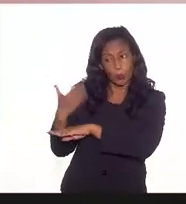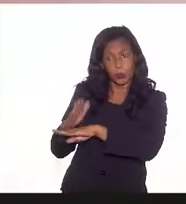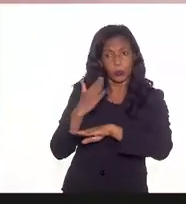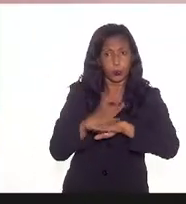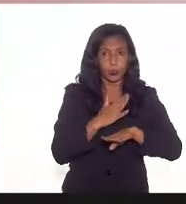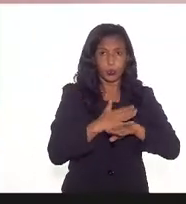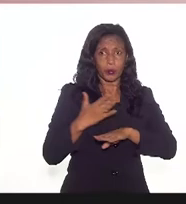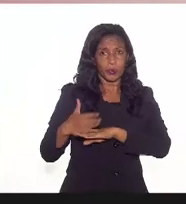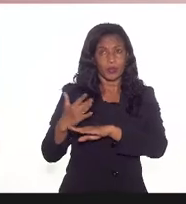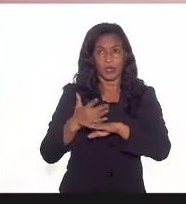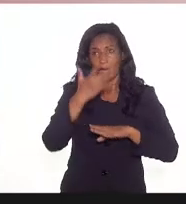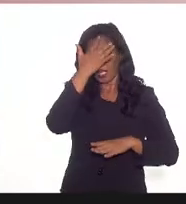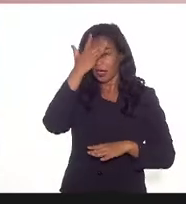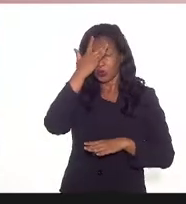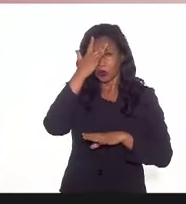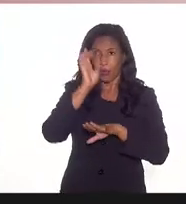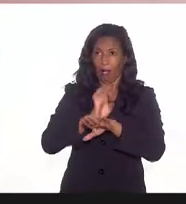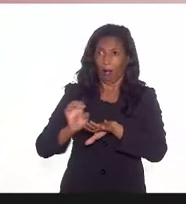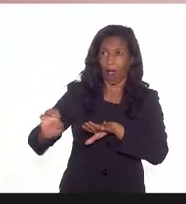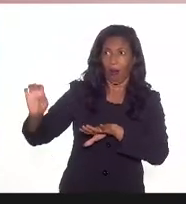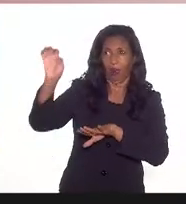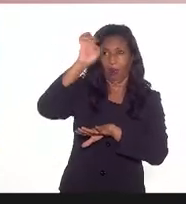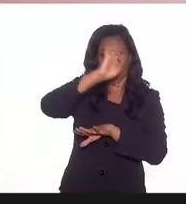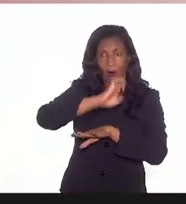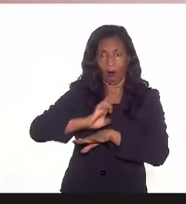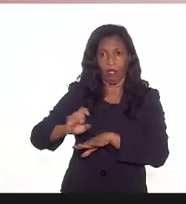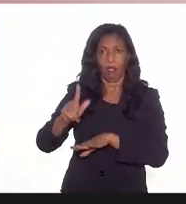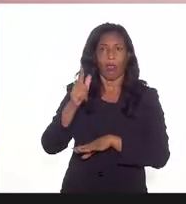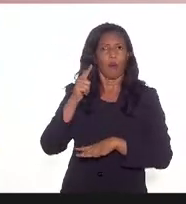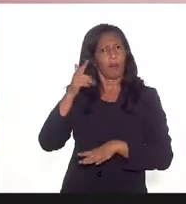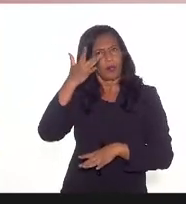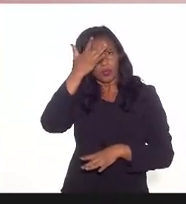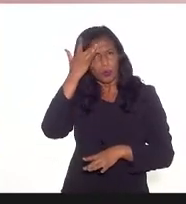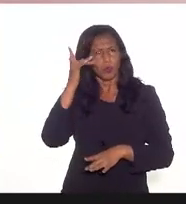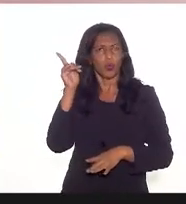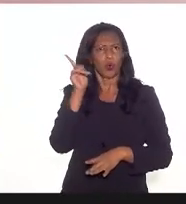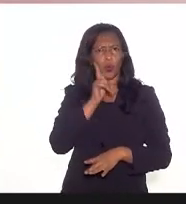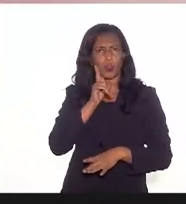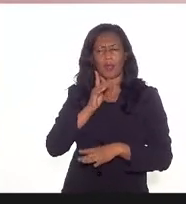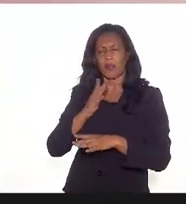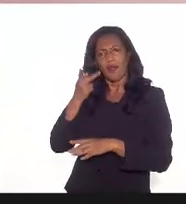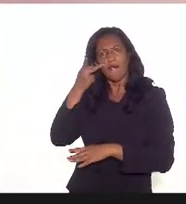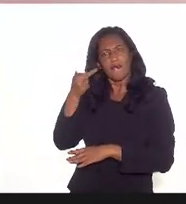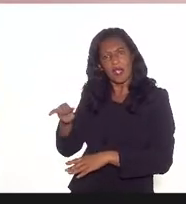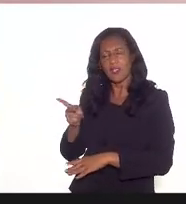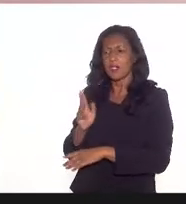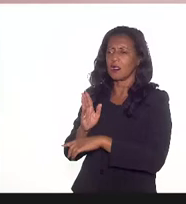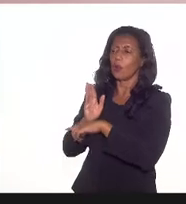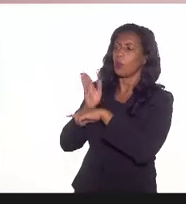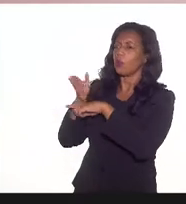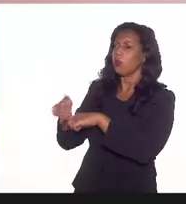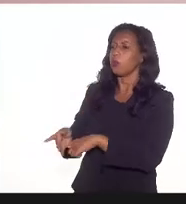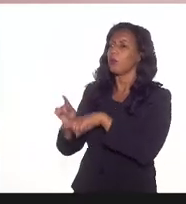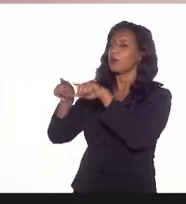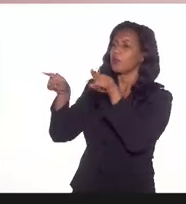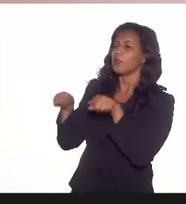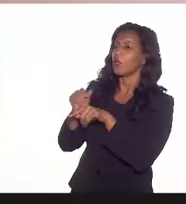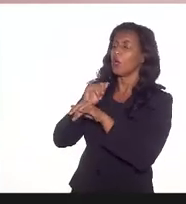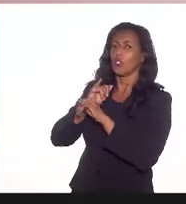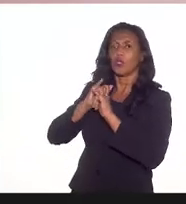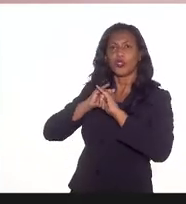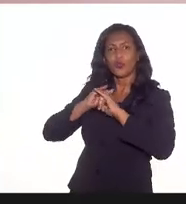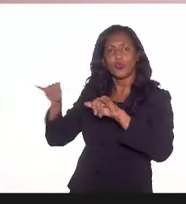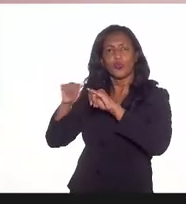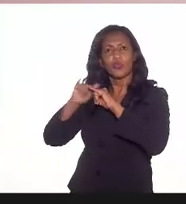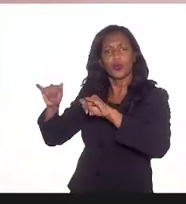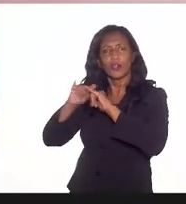agentes de crédito pelo estado todo, para que eles façam uma captação ativa, que ele vá no pequeno comércio, que ele vá andar ali, que ele vá no informal, divulgando o Supera